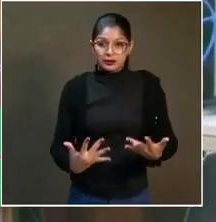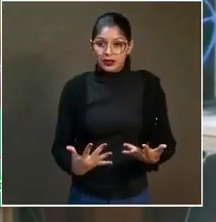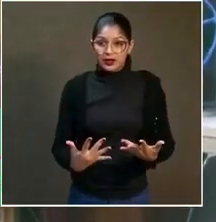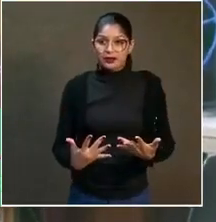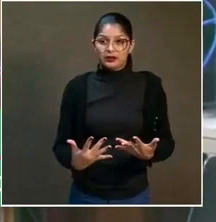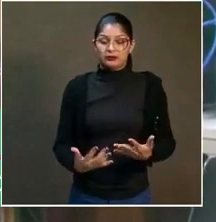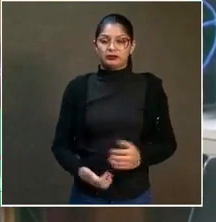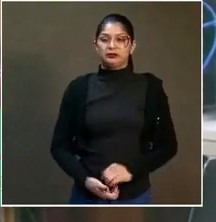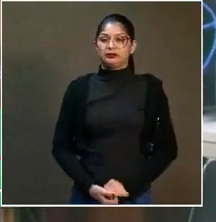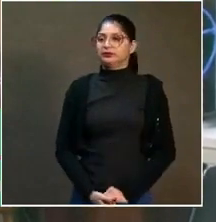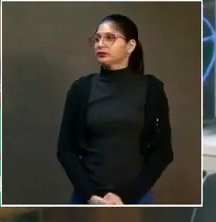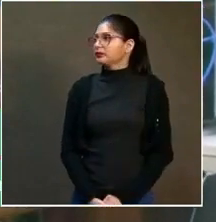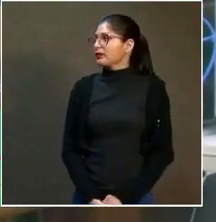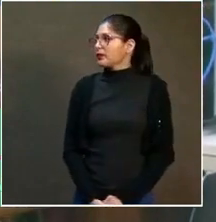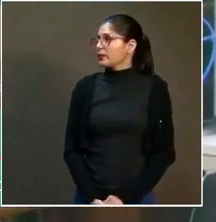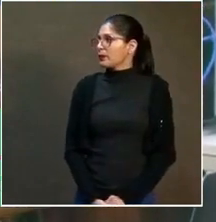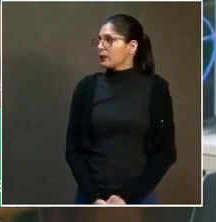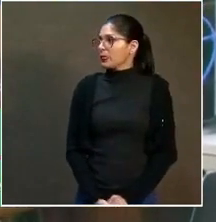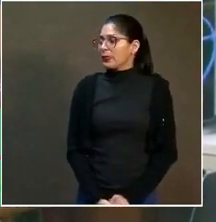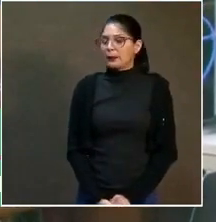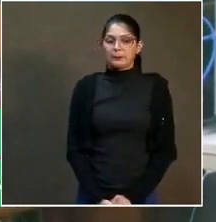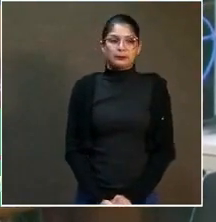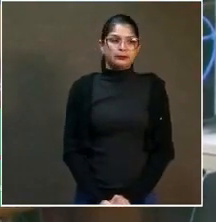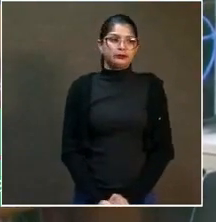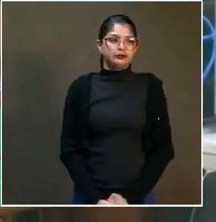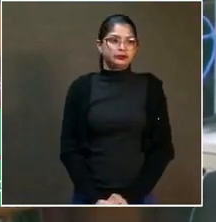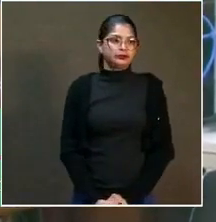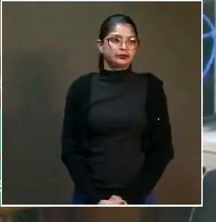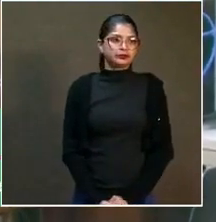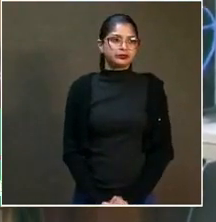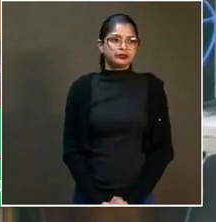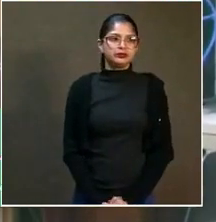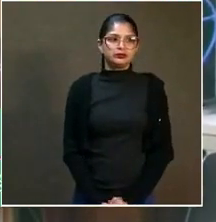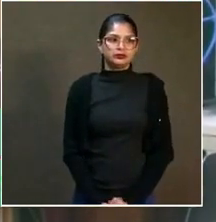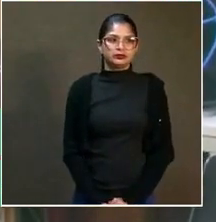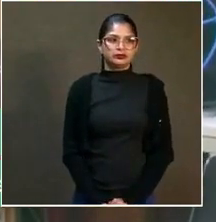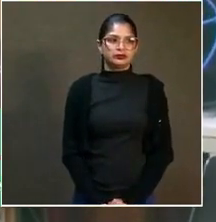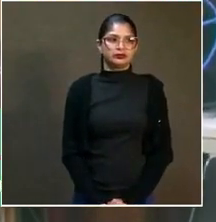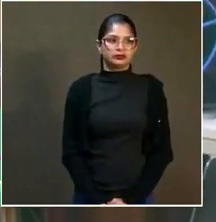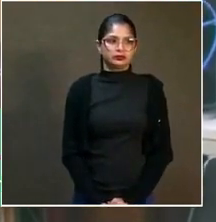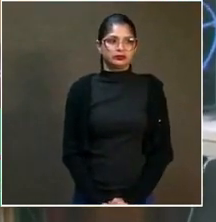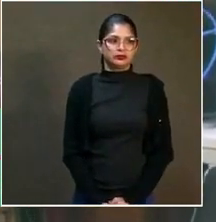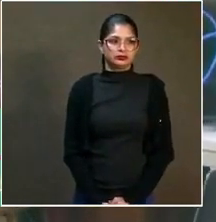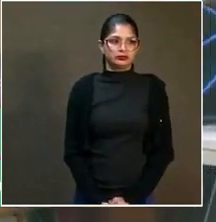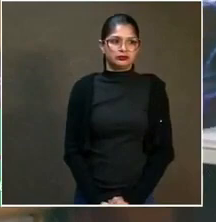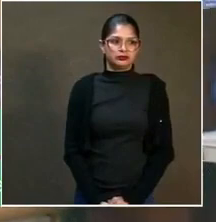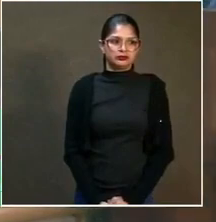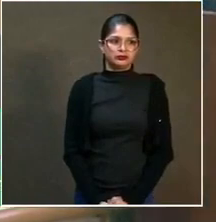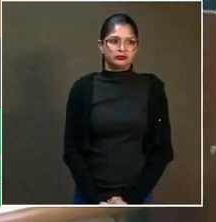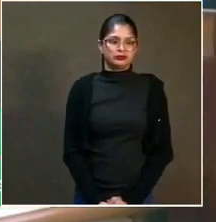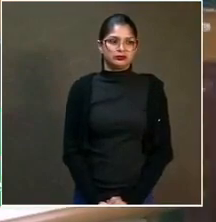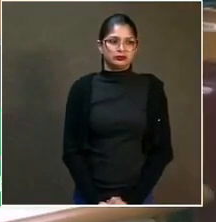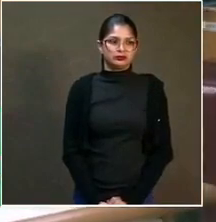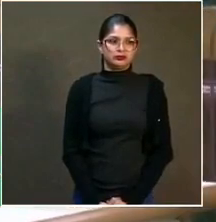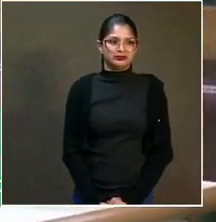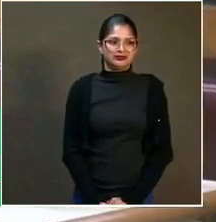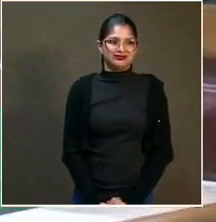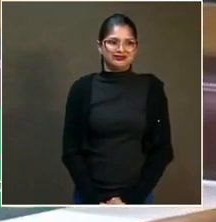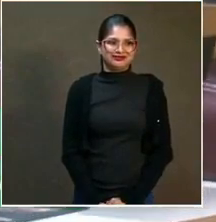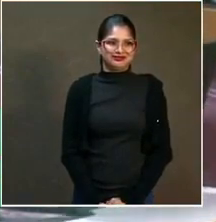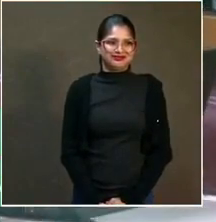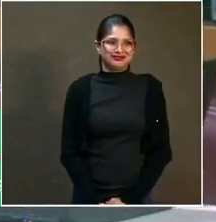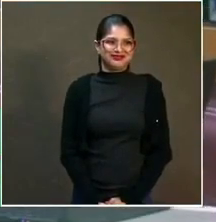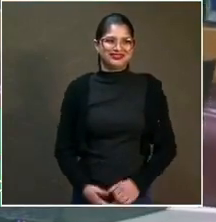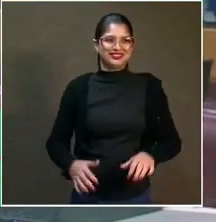humana. Não vamos falar aqui apenas de lei, isso é só papel. Hoje nós vamos falar de